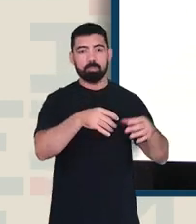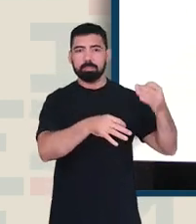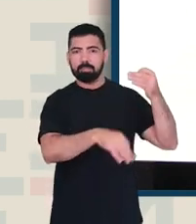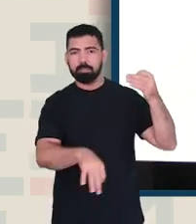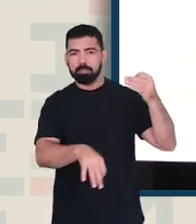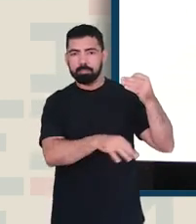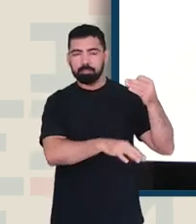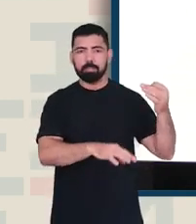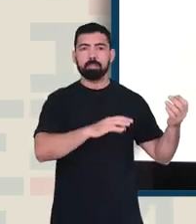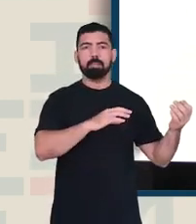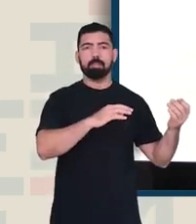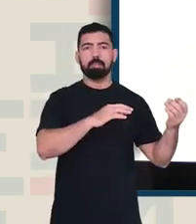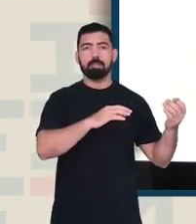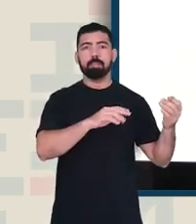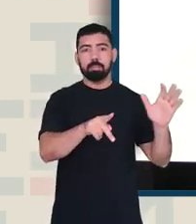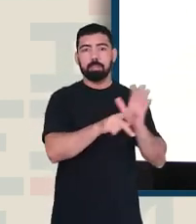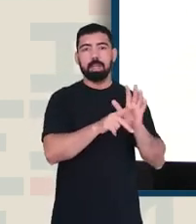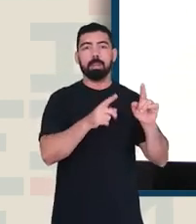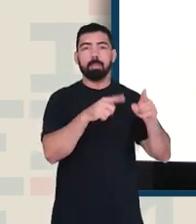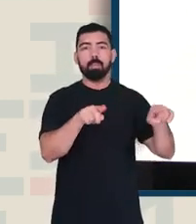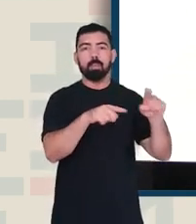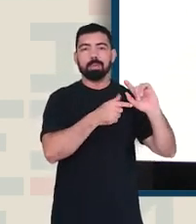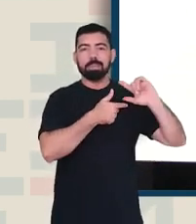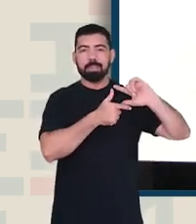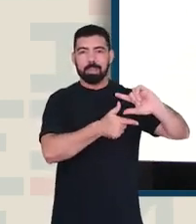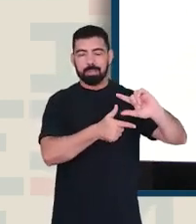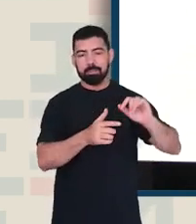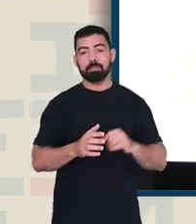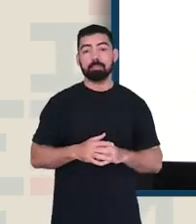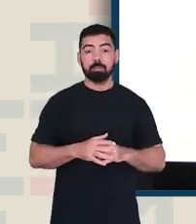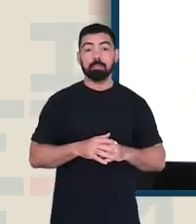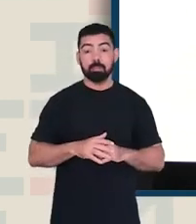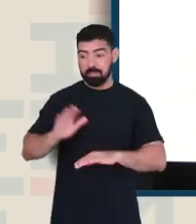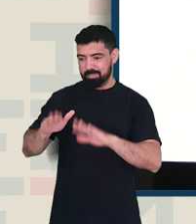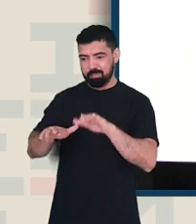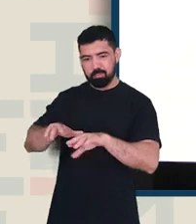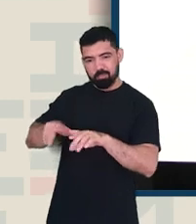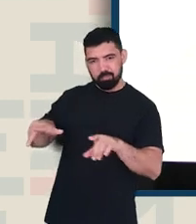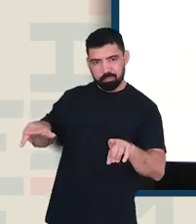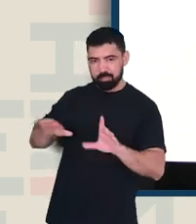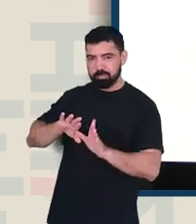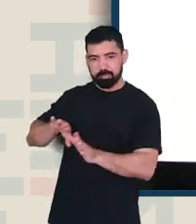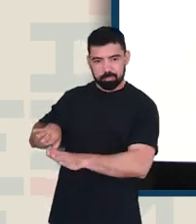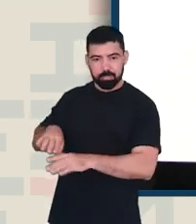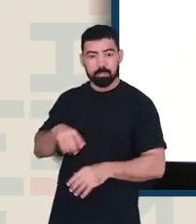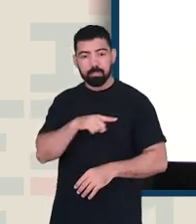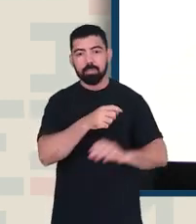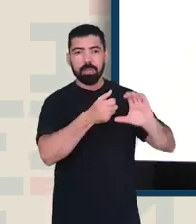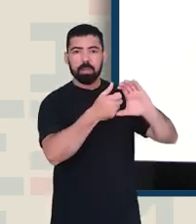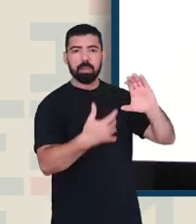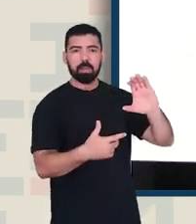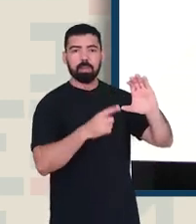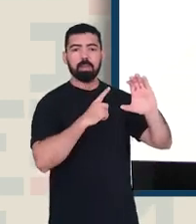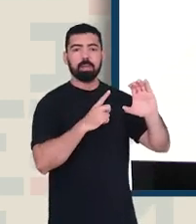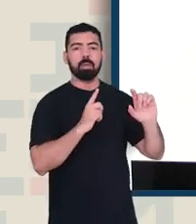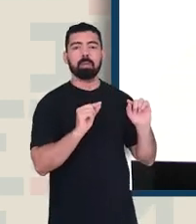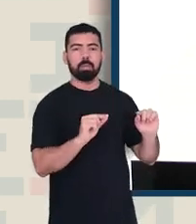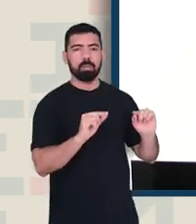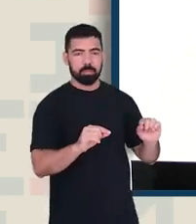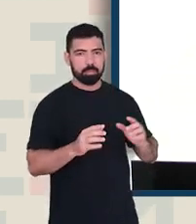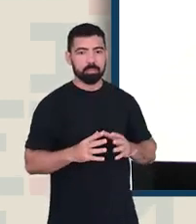música popular, que não são os de percussão, todos esses instrumentos têm uma característica muito particular, que